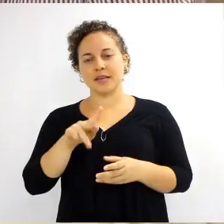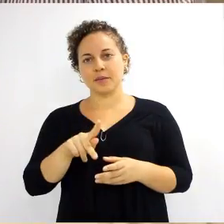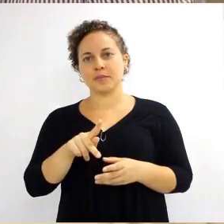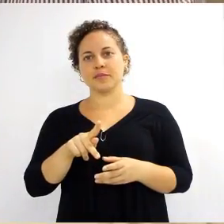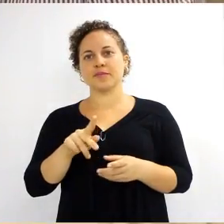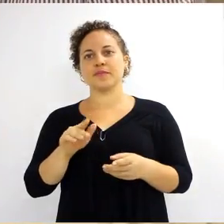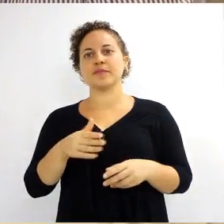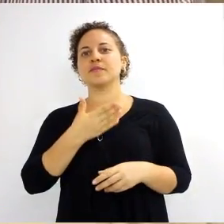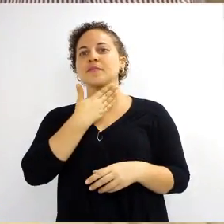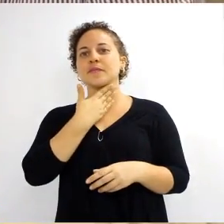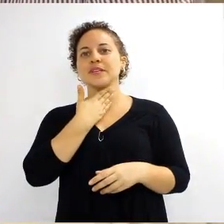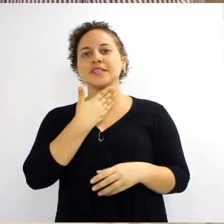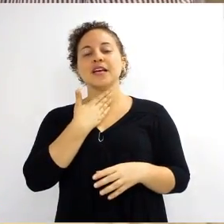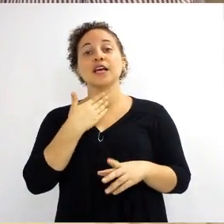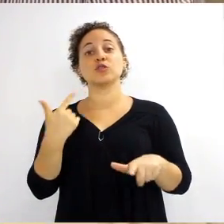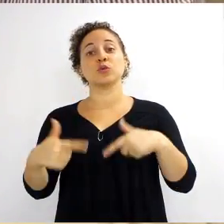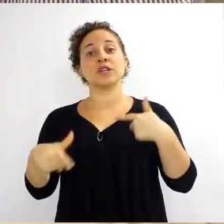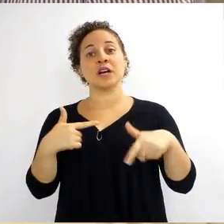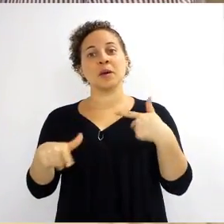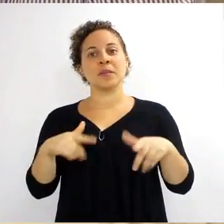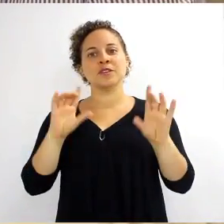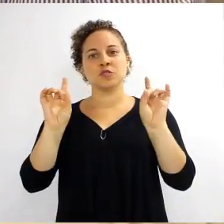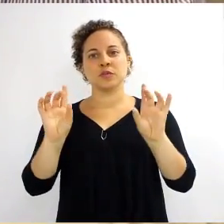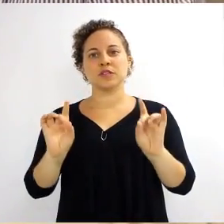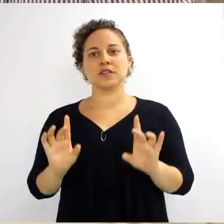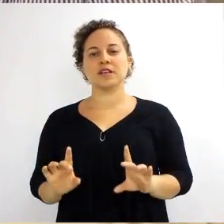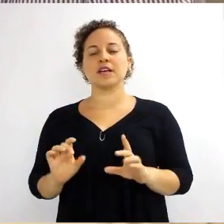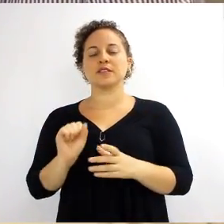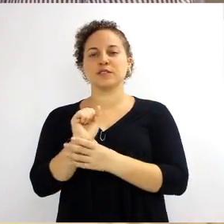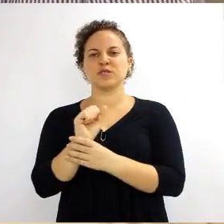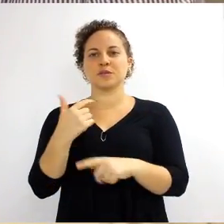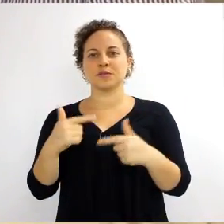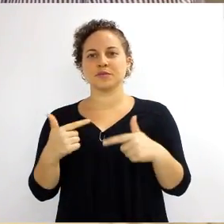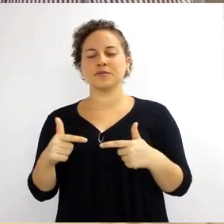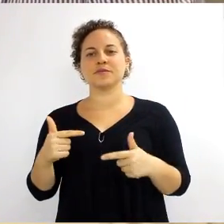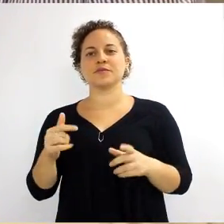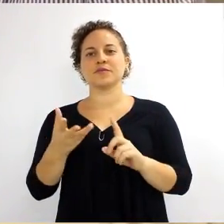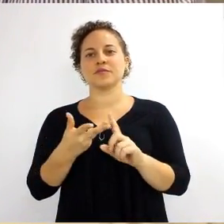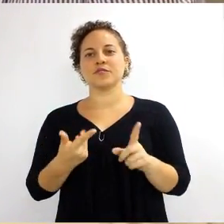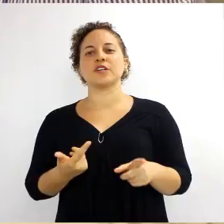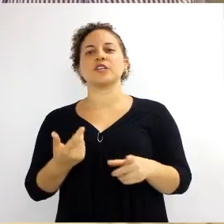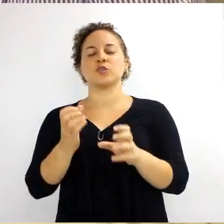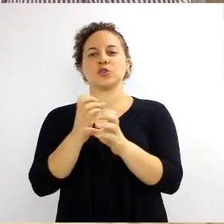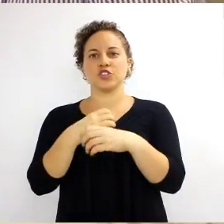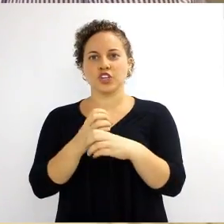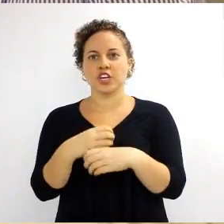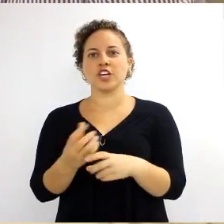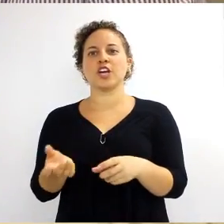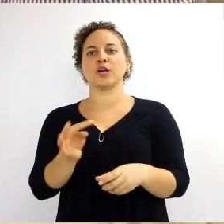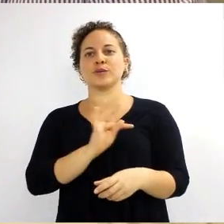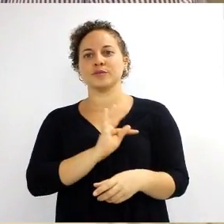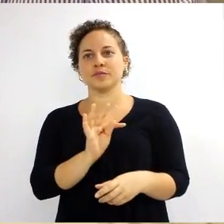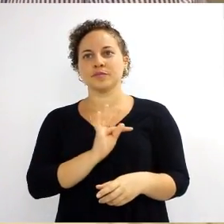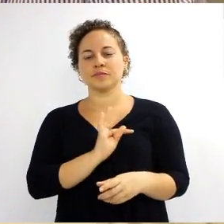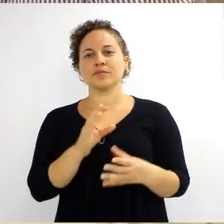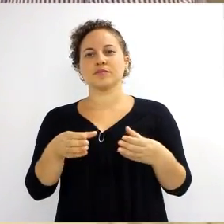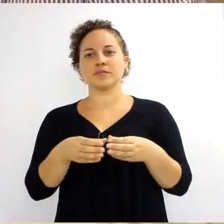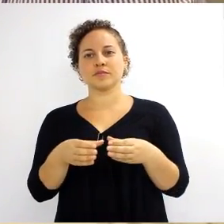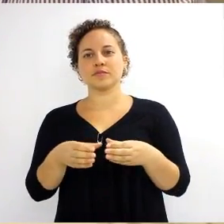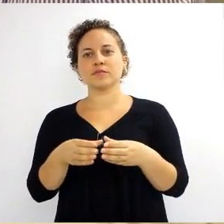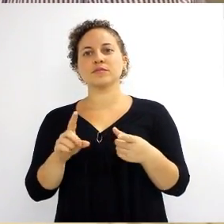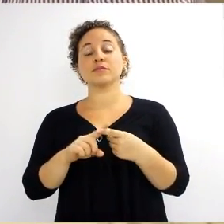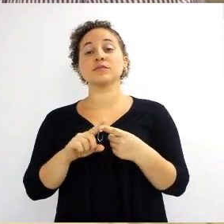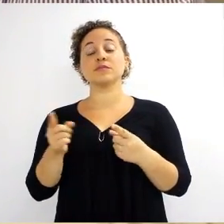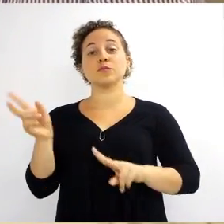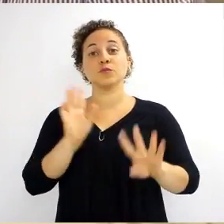do Serviço Especializado de Segurança do Trabalho, né? O engenheiro, o técnico, certo, essa equipe, e depois a Comissão de Prevenção de